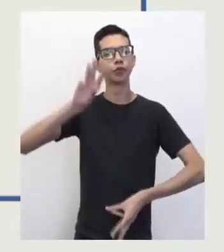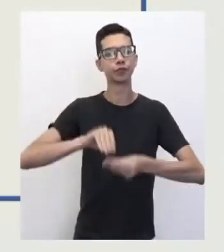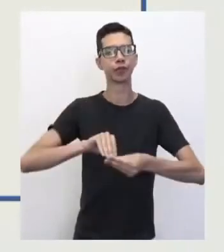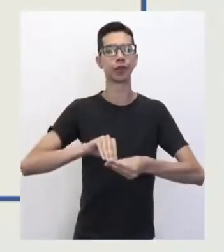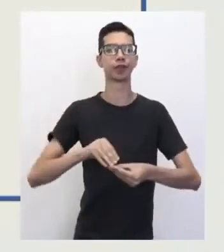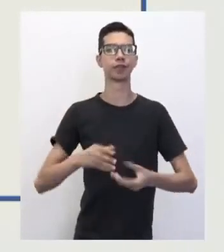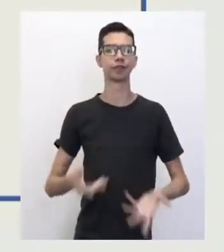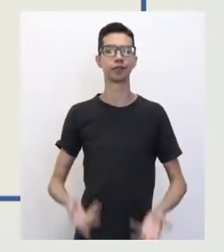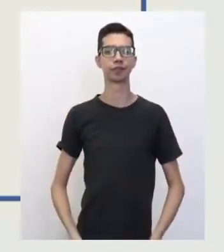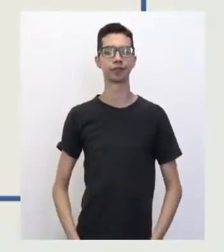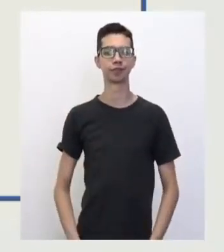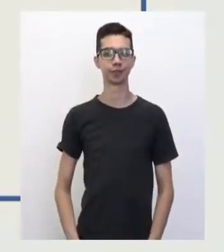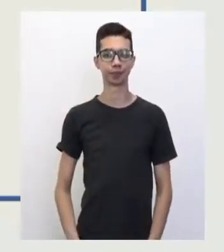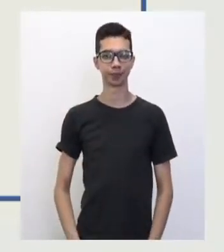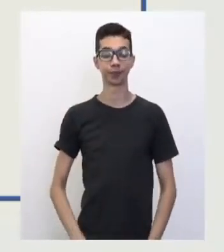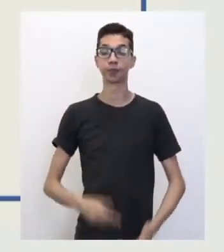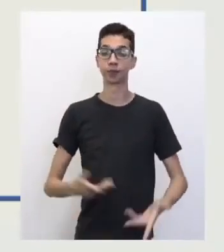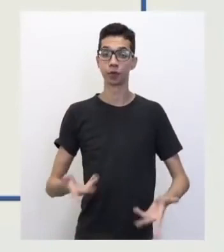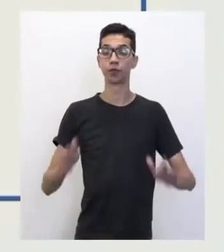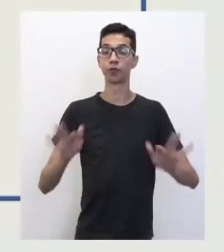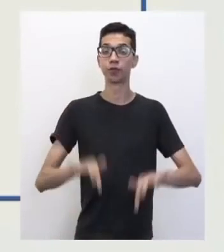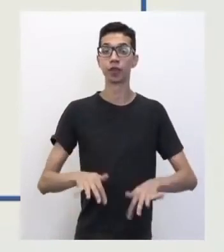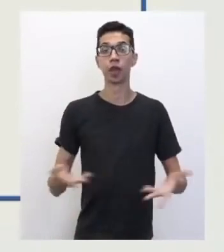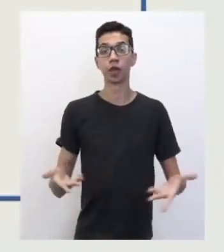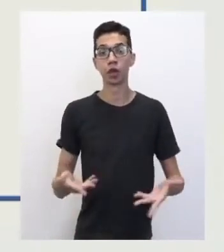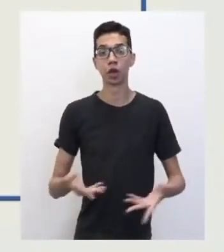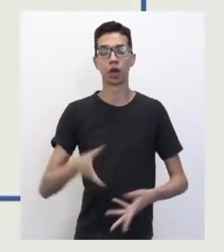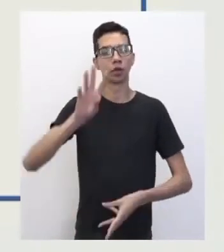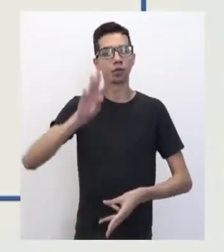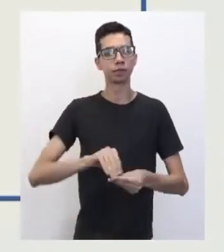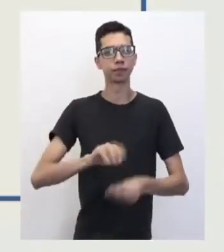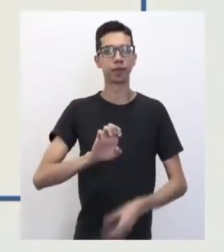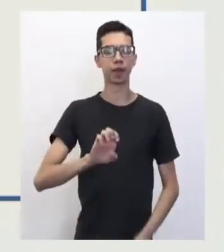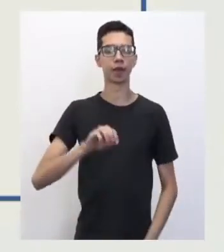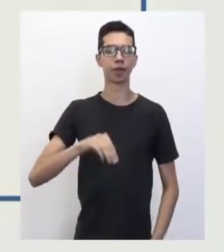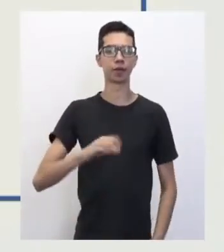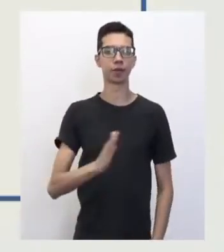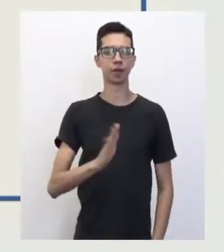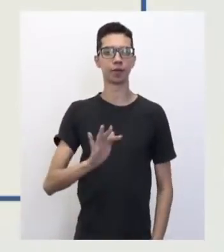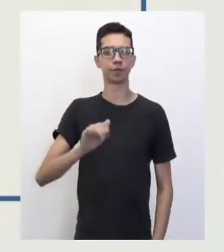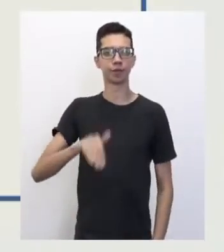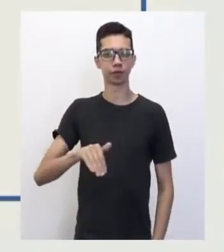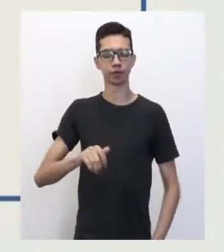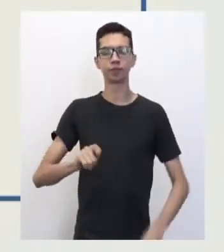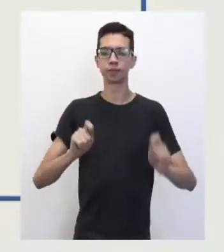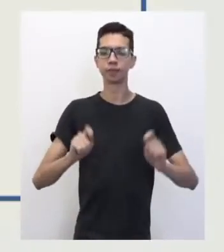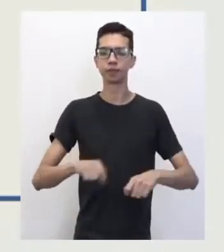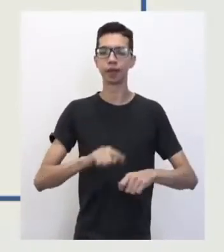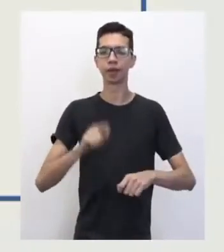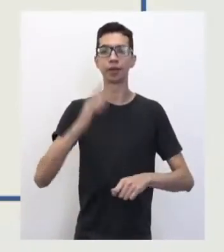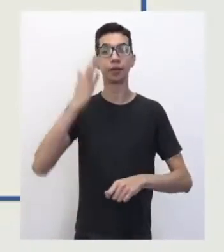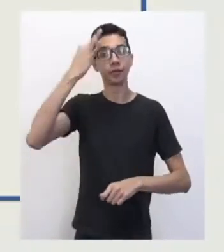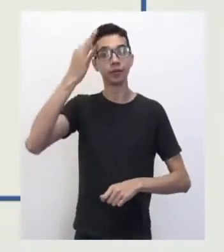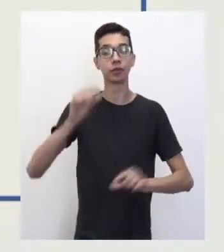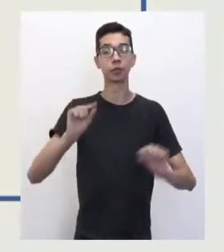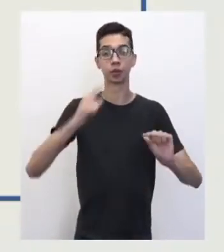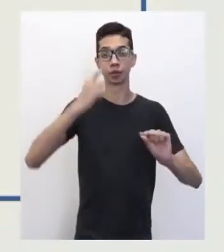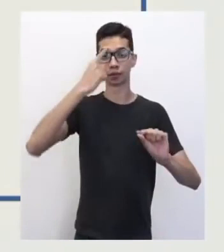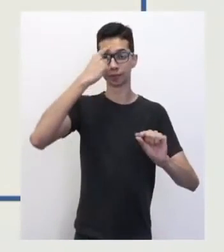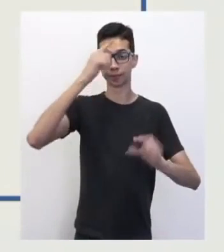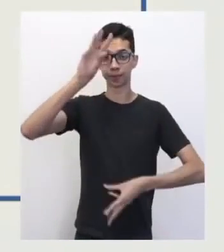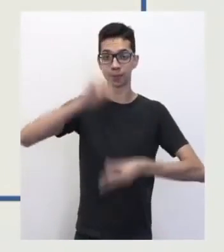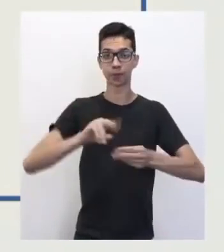conclusão, né, por fim, enfim, né? São todos conectivos que dão essa ideia de conclusão de um assunto,